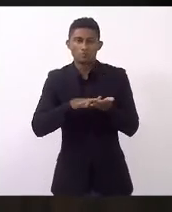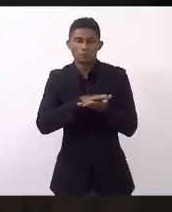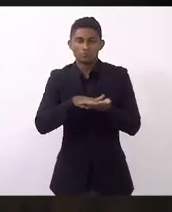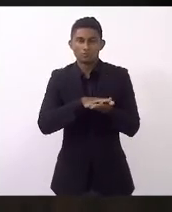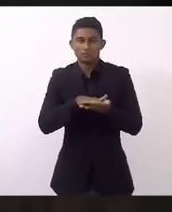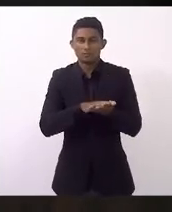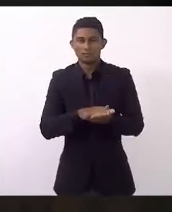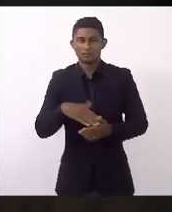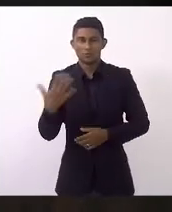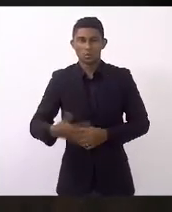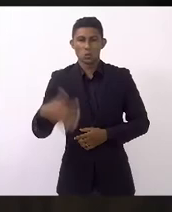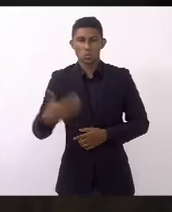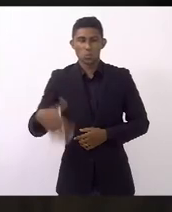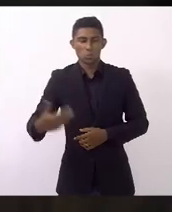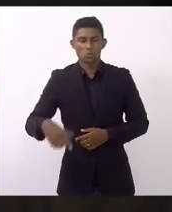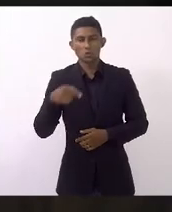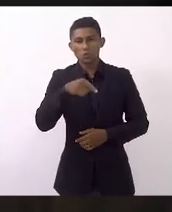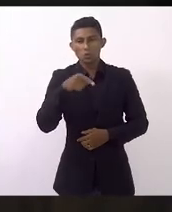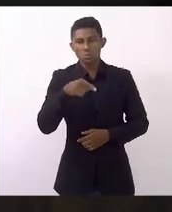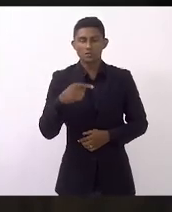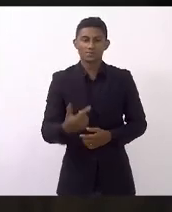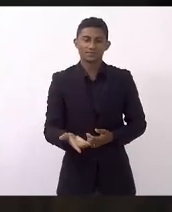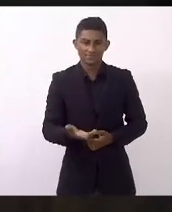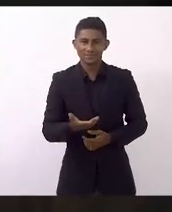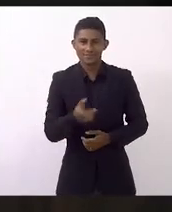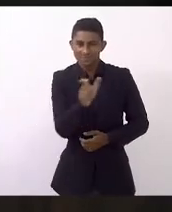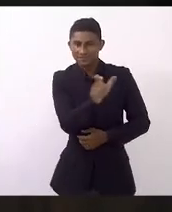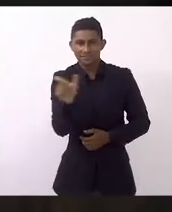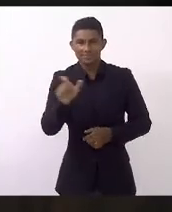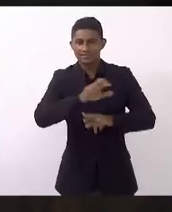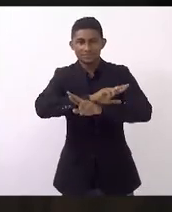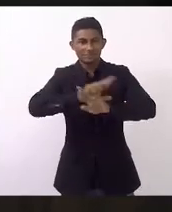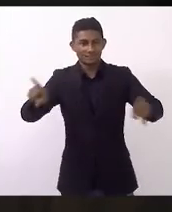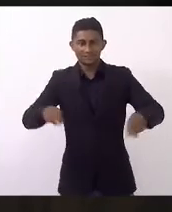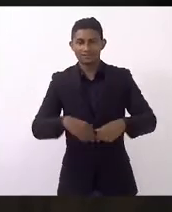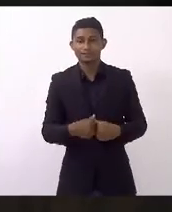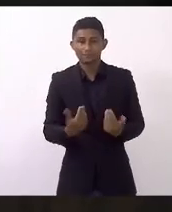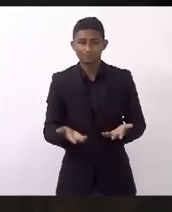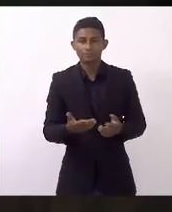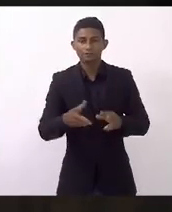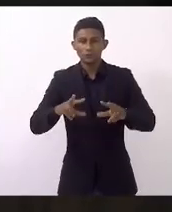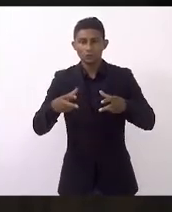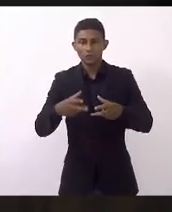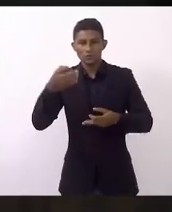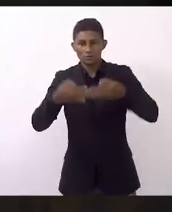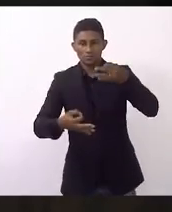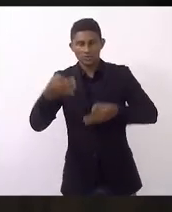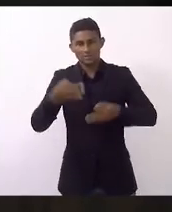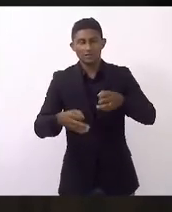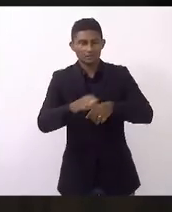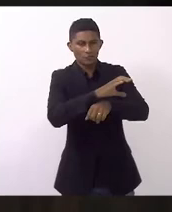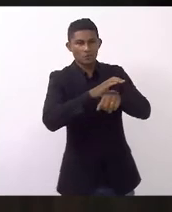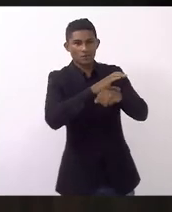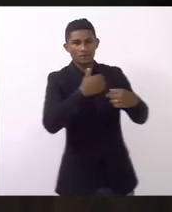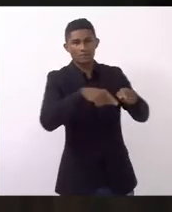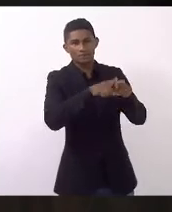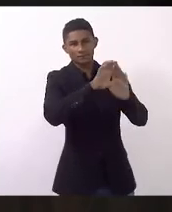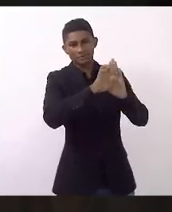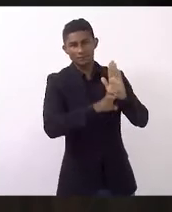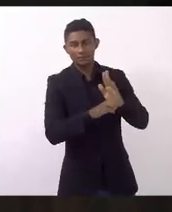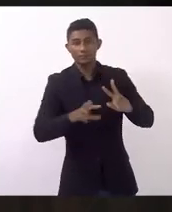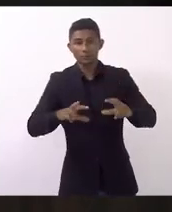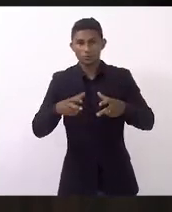Intergaláctico, não é nem internacional. Parecer da Comissão de Constituição e Justiça pela condicionalidade com emenda. Defesa do consumidor